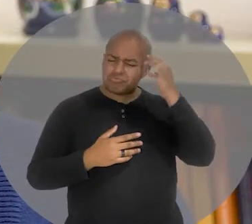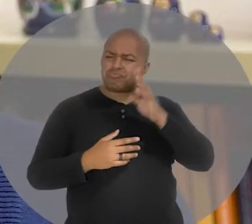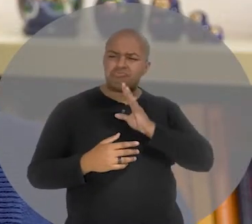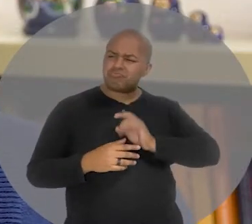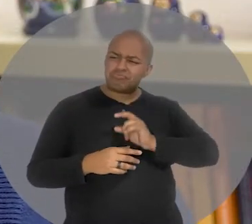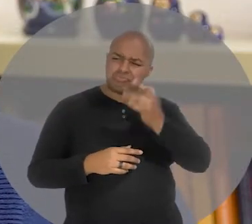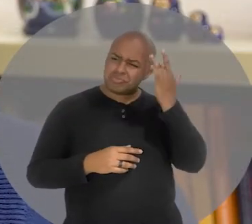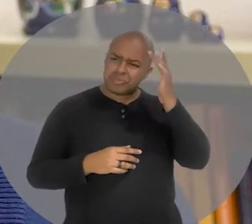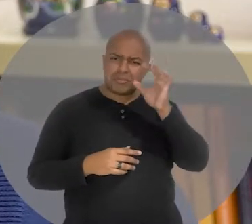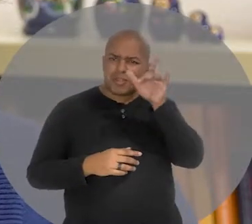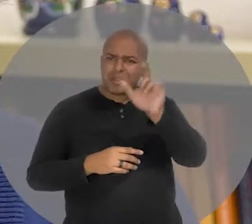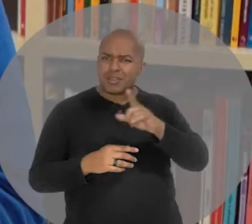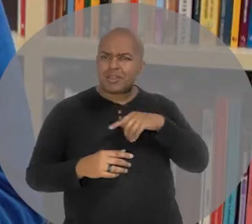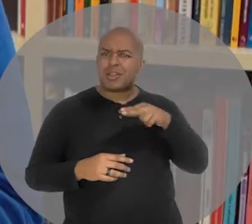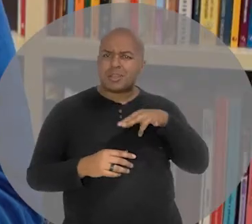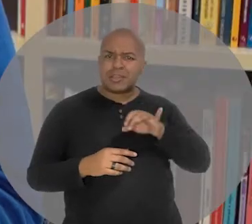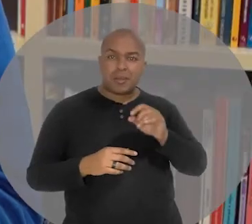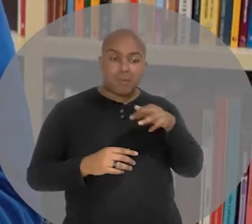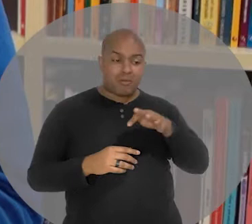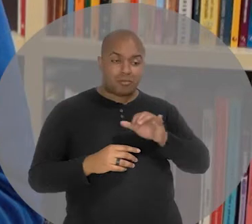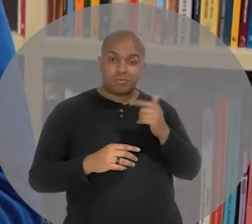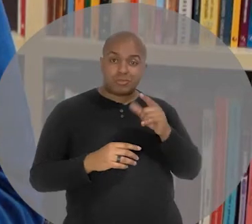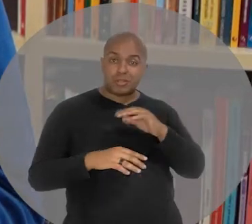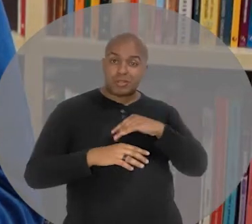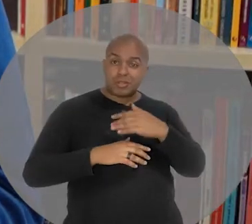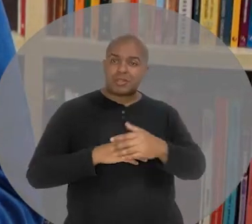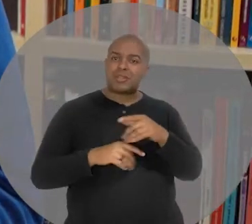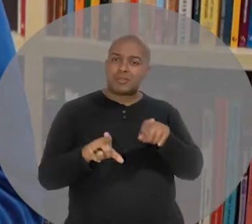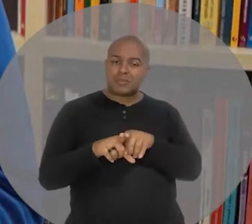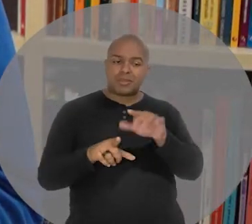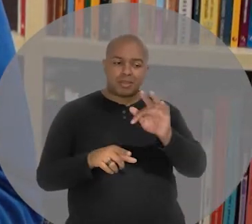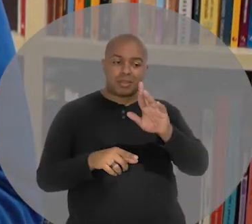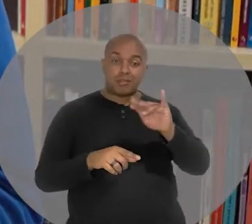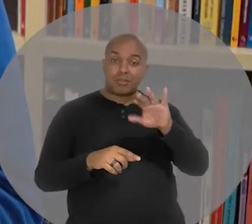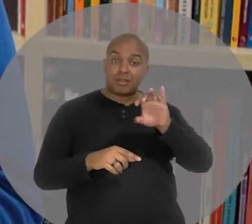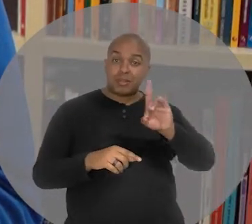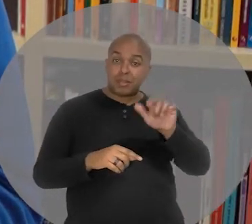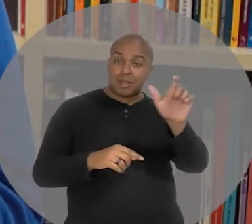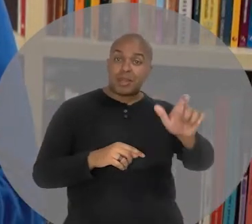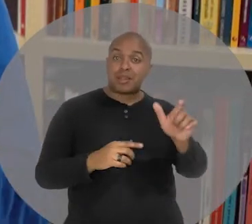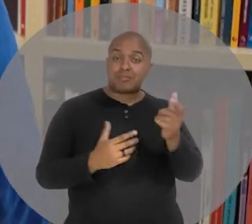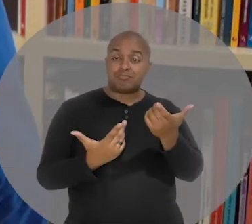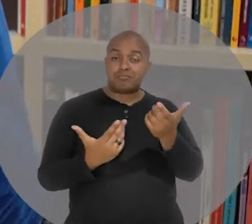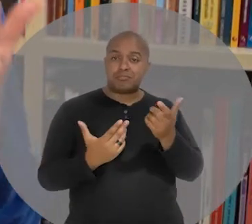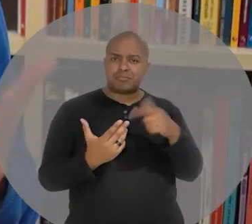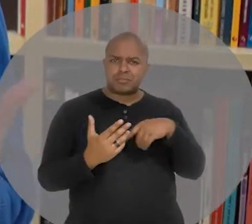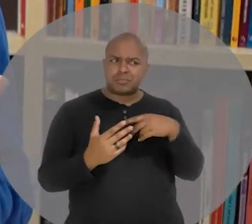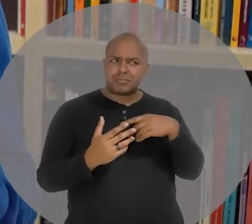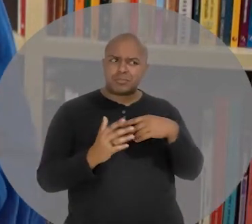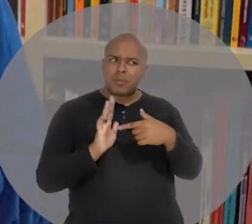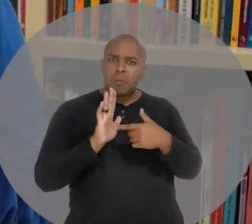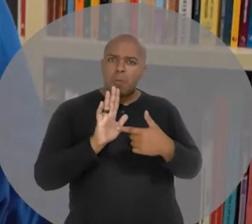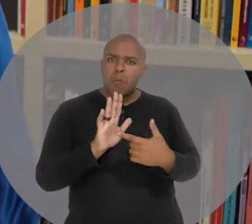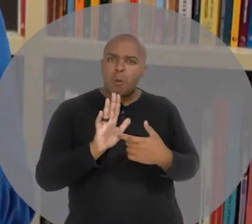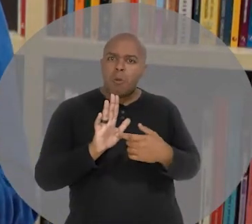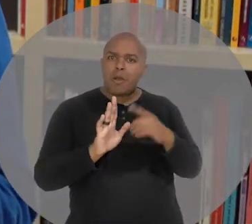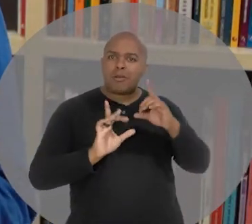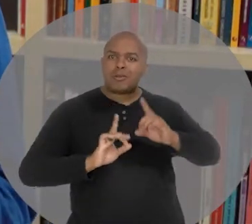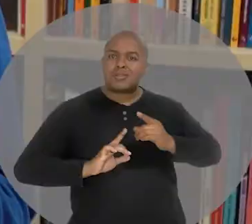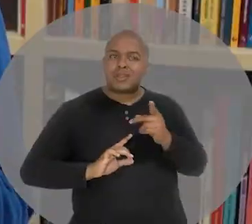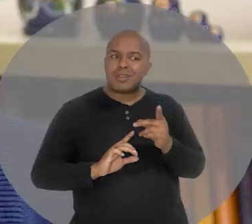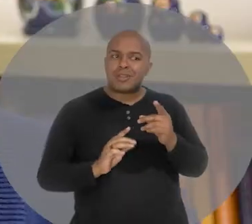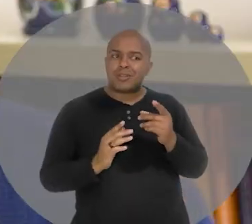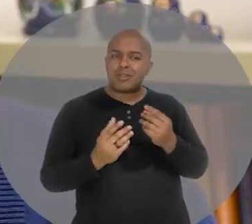Anita Malfatti, né? E Frida Kahlo, que expunha sua deficiência nos